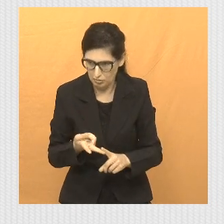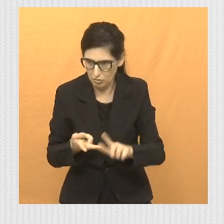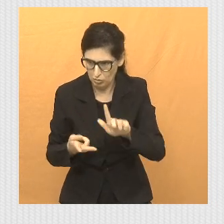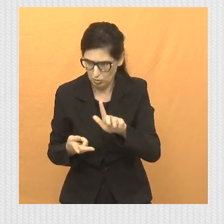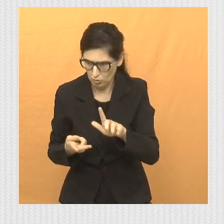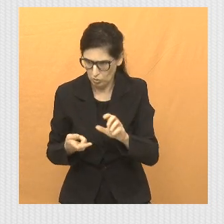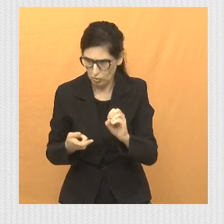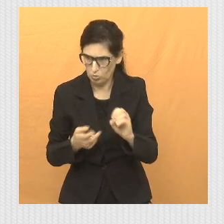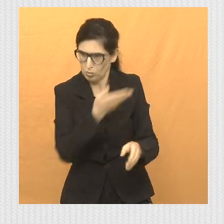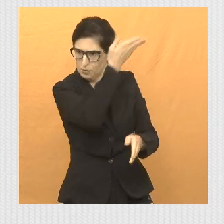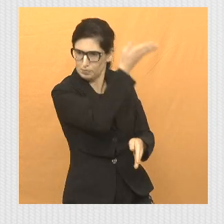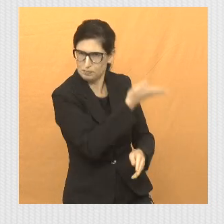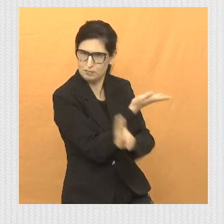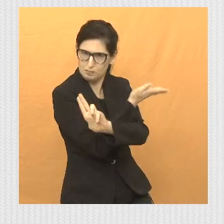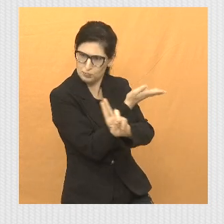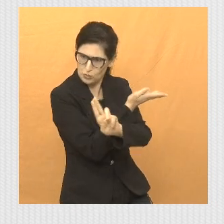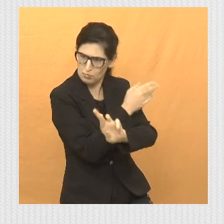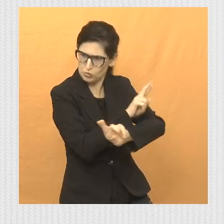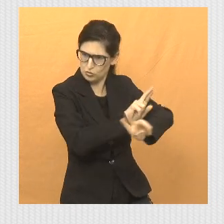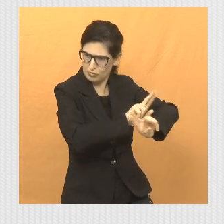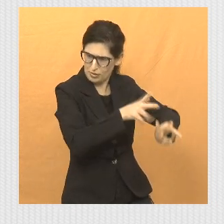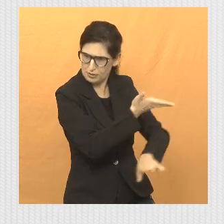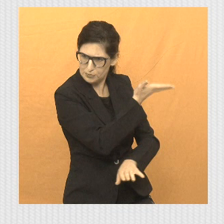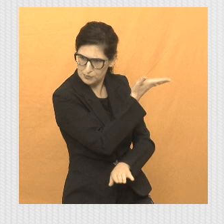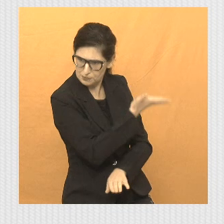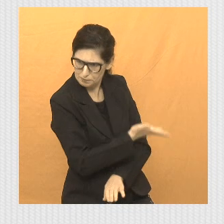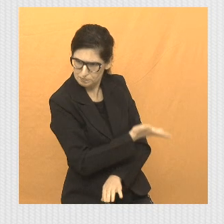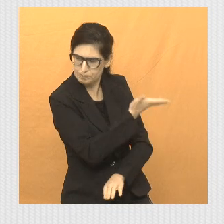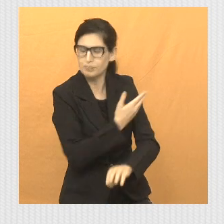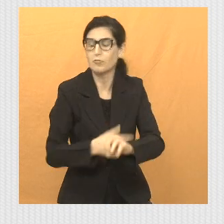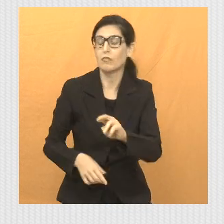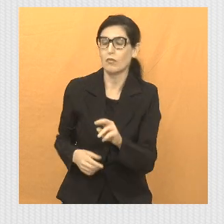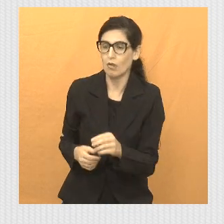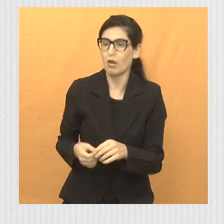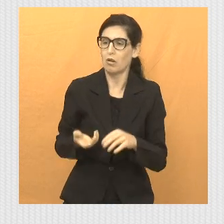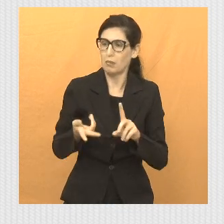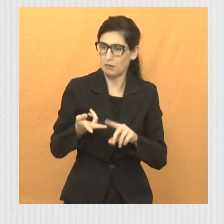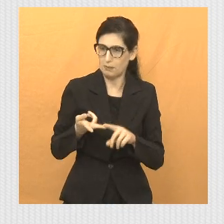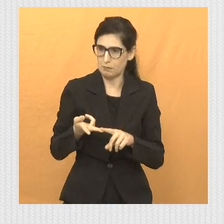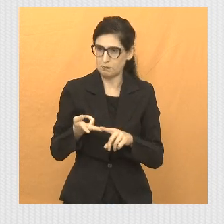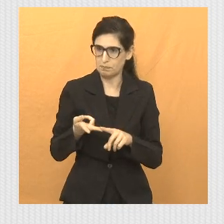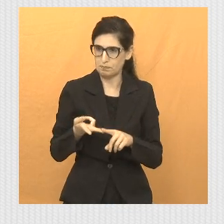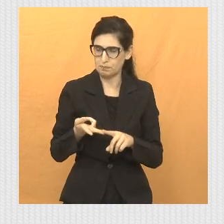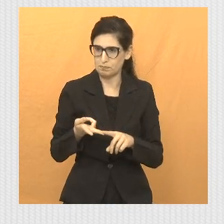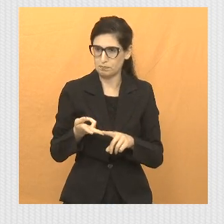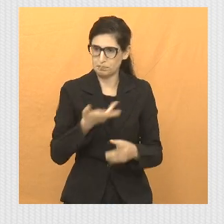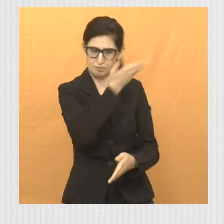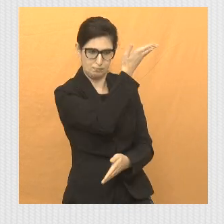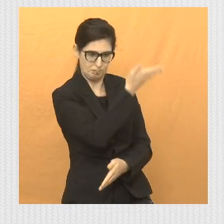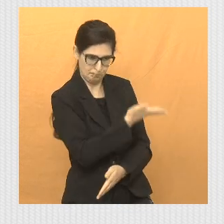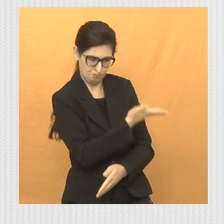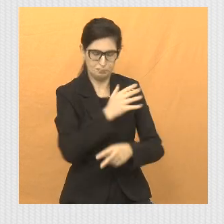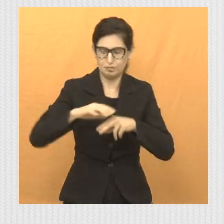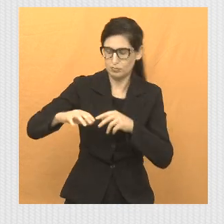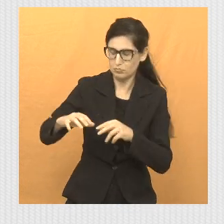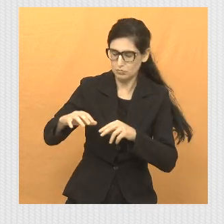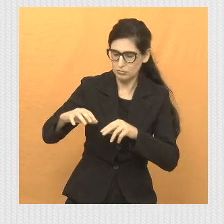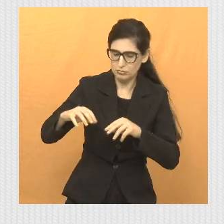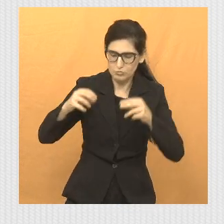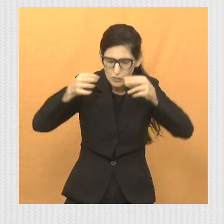gonioscopia, paquimetria, teste ortóptico, retinografia colorida e fluorescente, topografia de